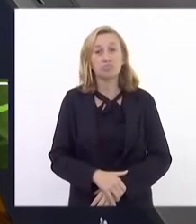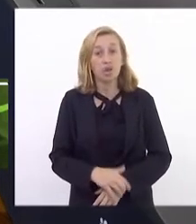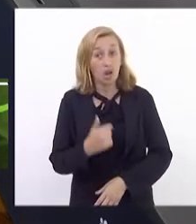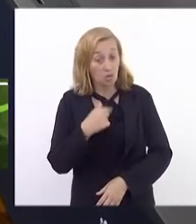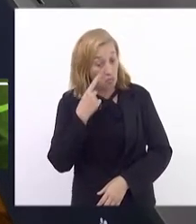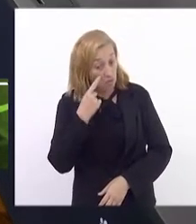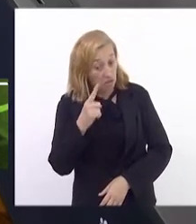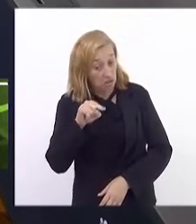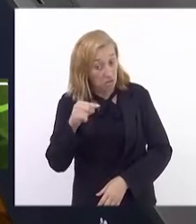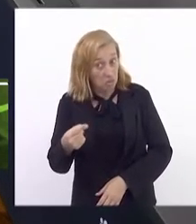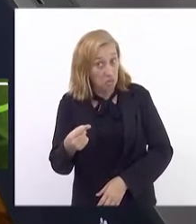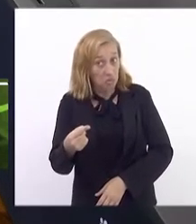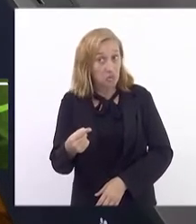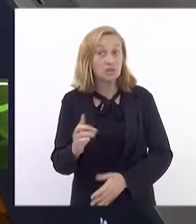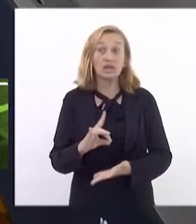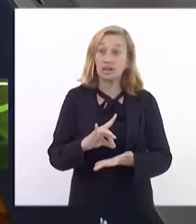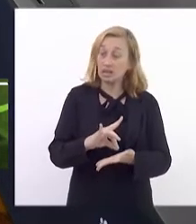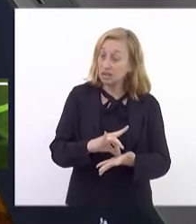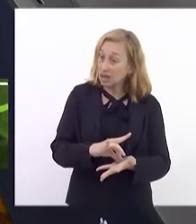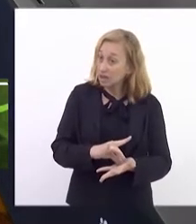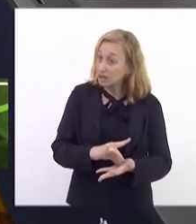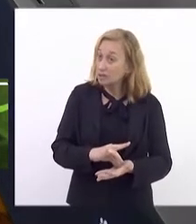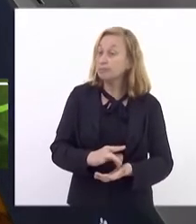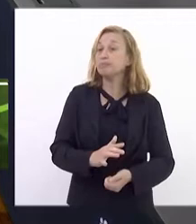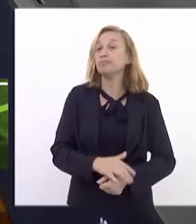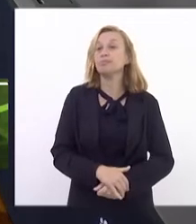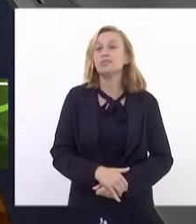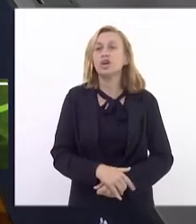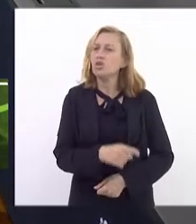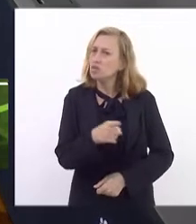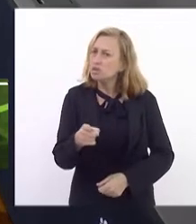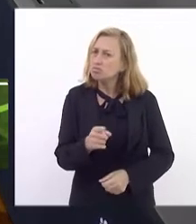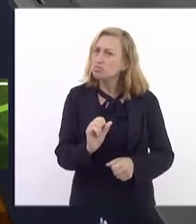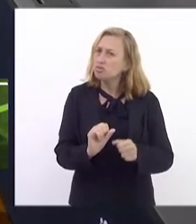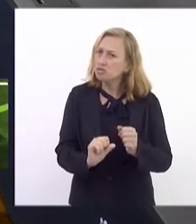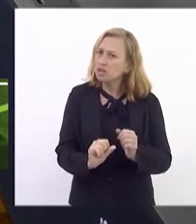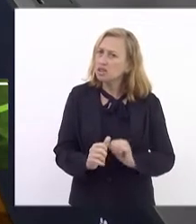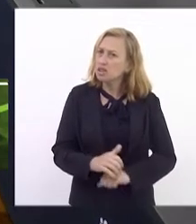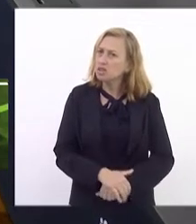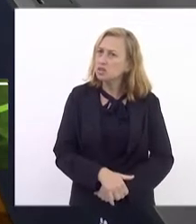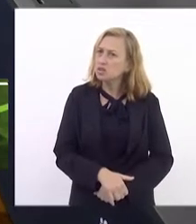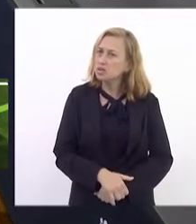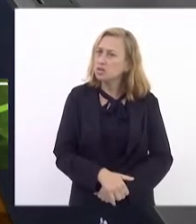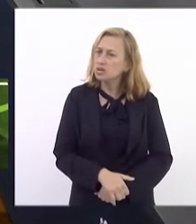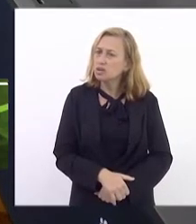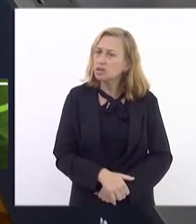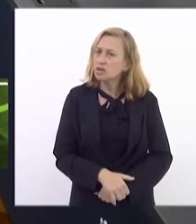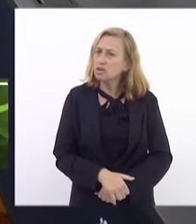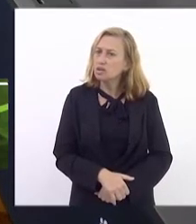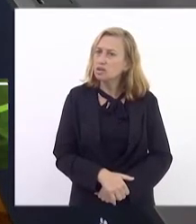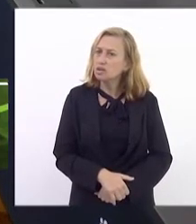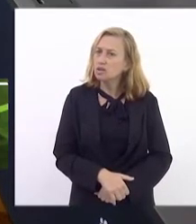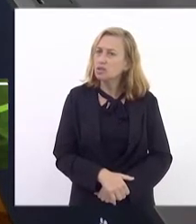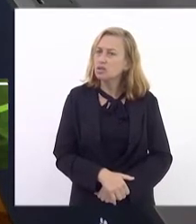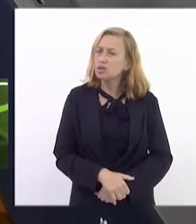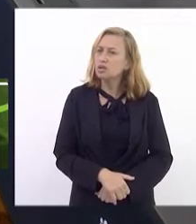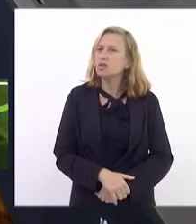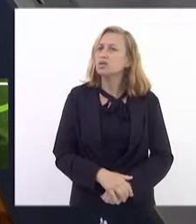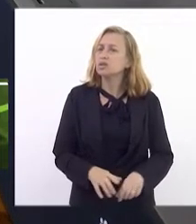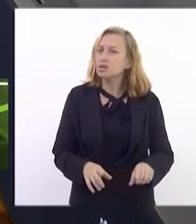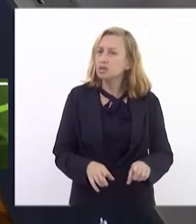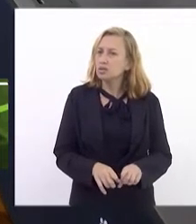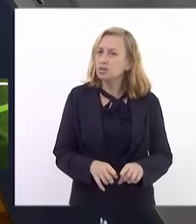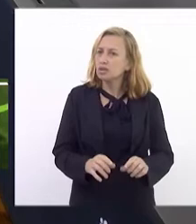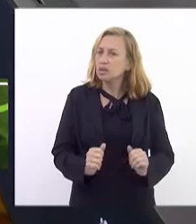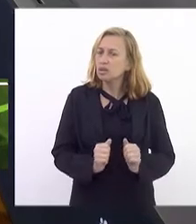verificar a realidade que vocês estão fazendo com contato com o Rio Águas. Porque quando